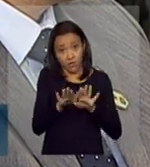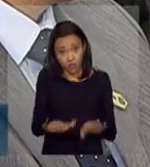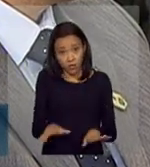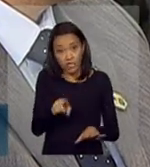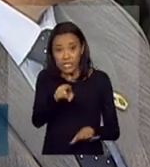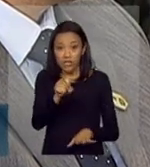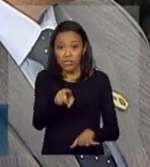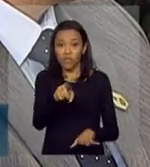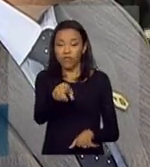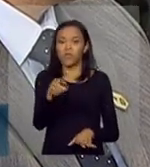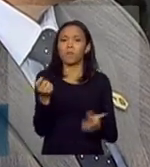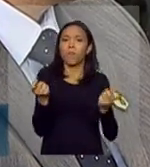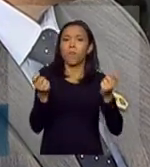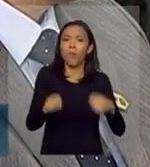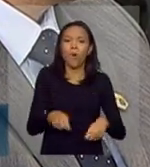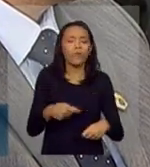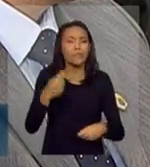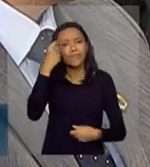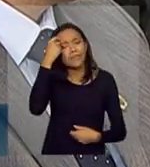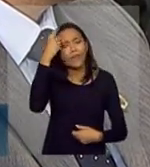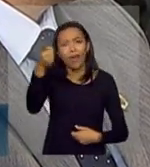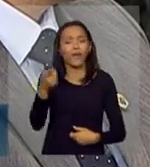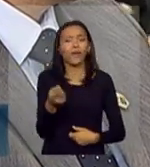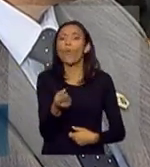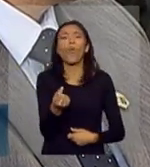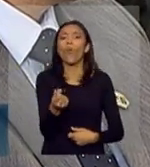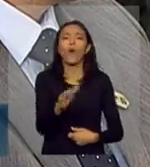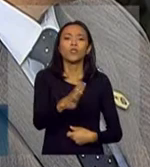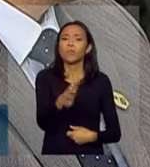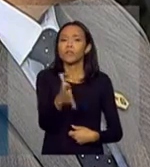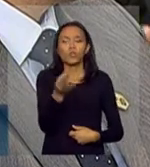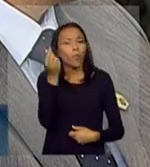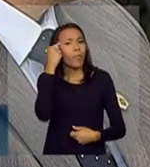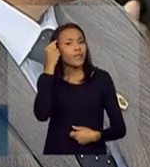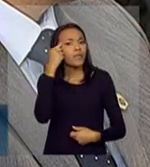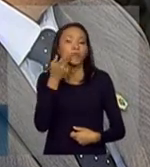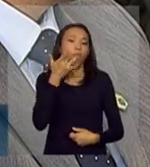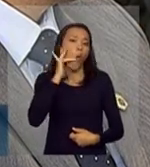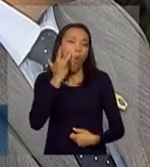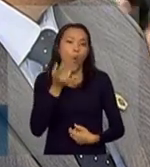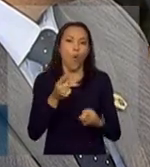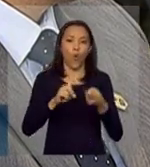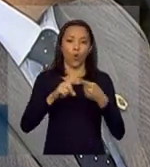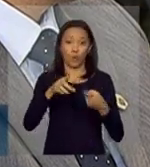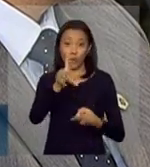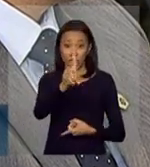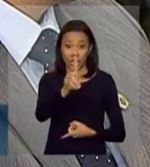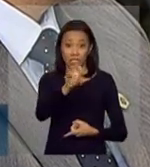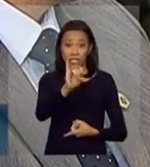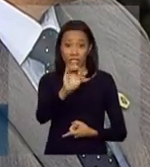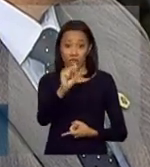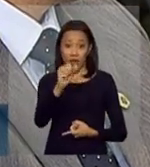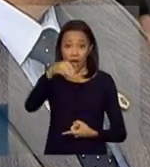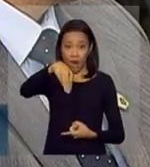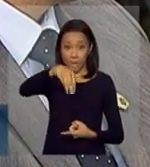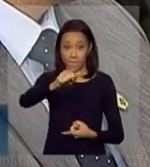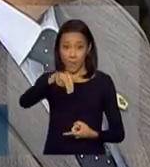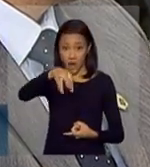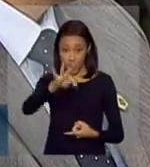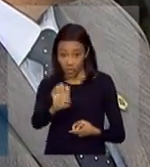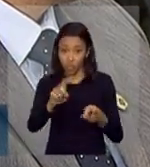vocês podem dar uma ideia de quanto estão pensando para minérios como ouro, diamante, carvão, que